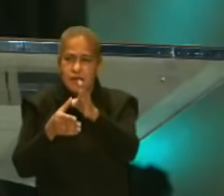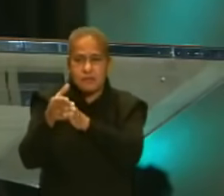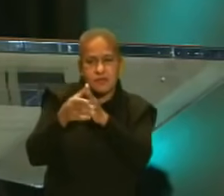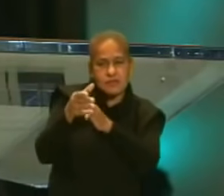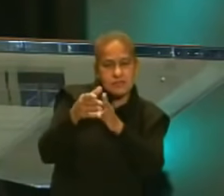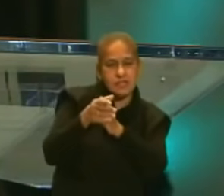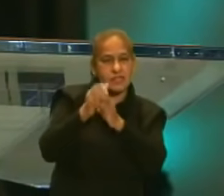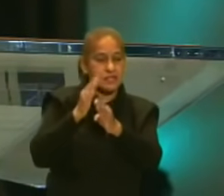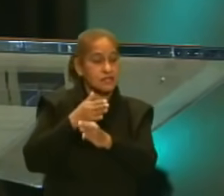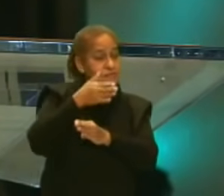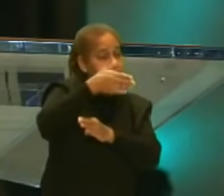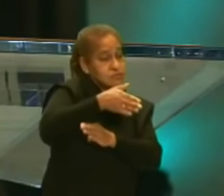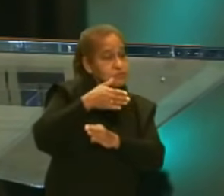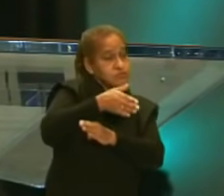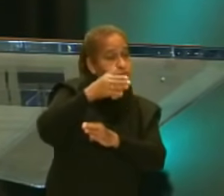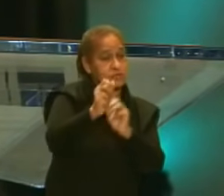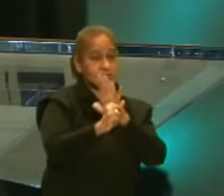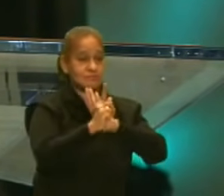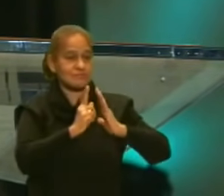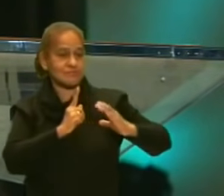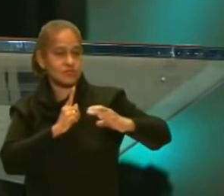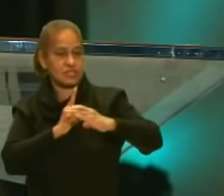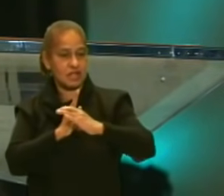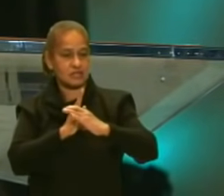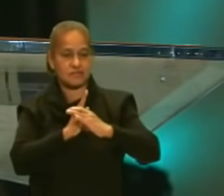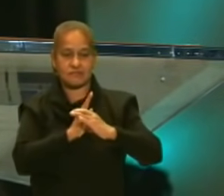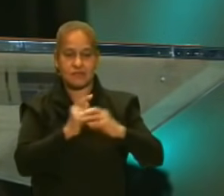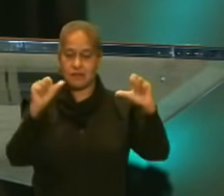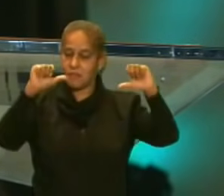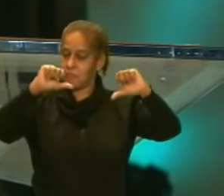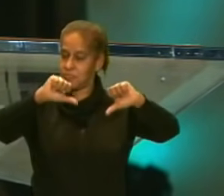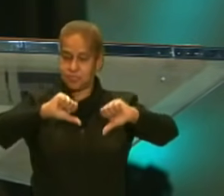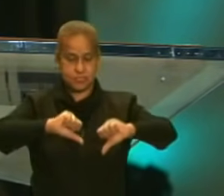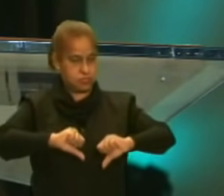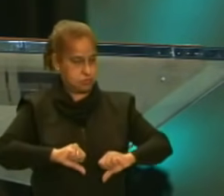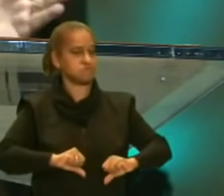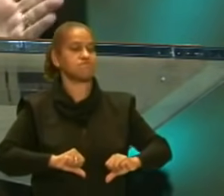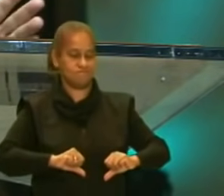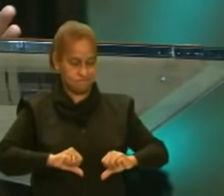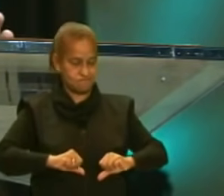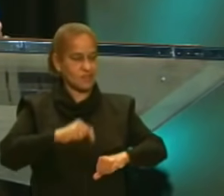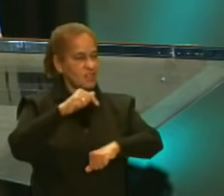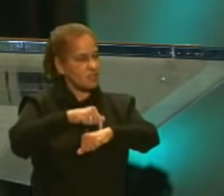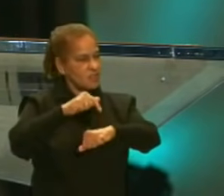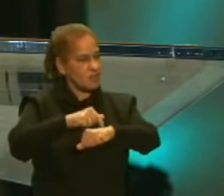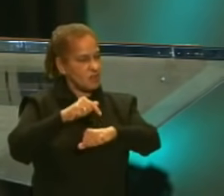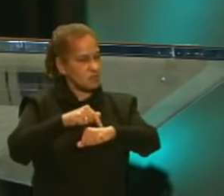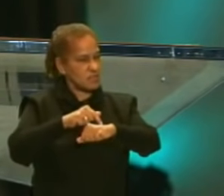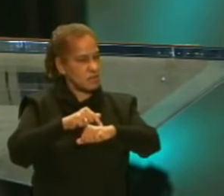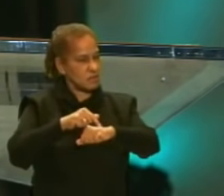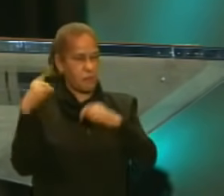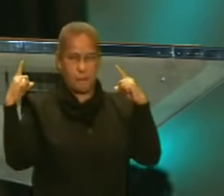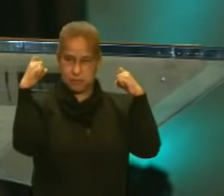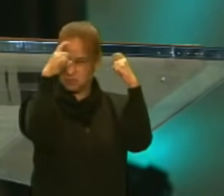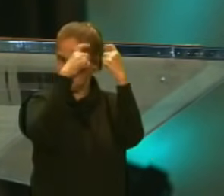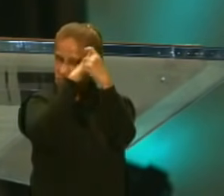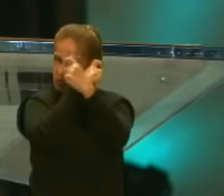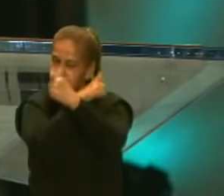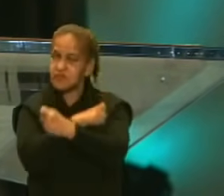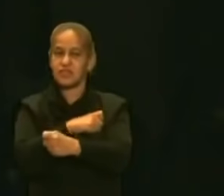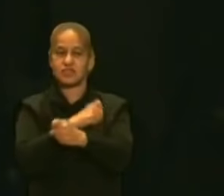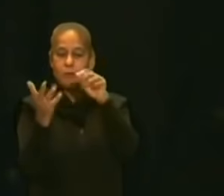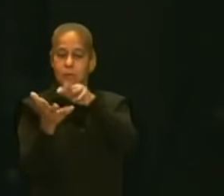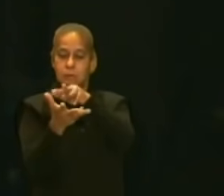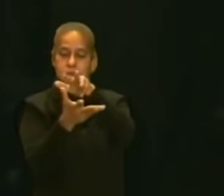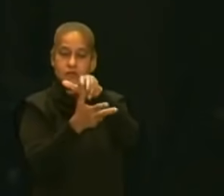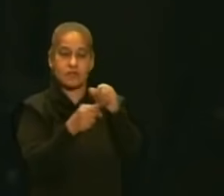penetrar na sociedade vai ser quase nula. E esse será um período negro na terra, onde as forças de